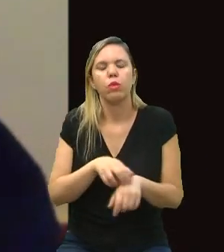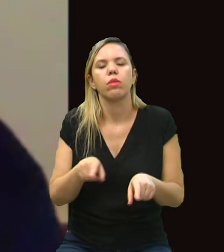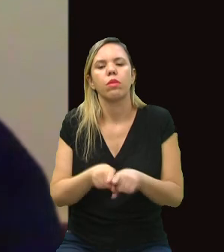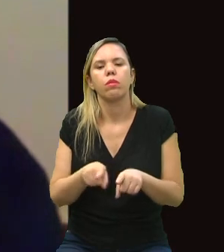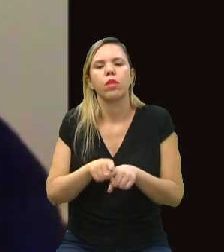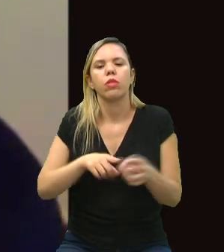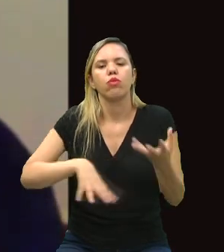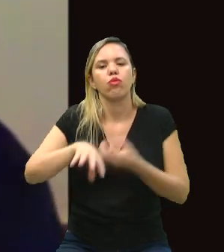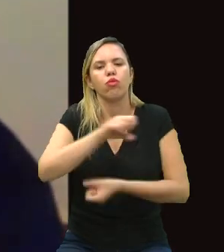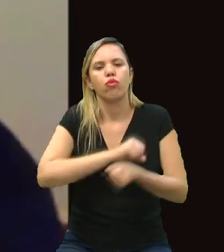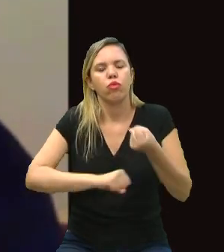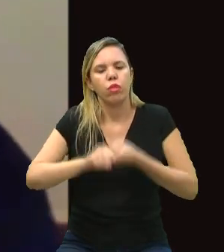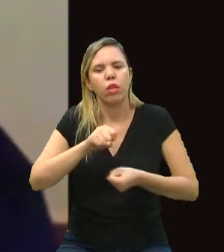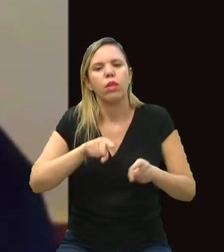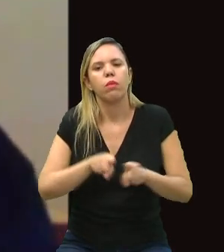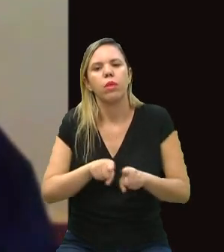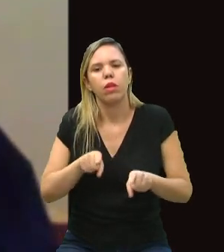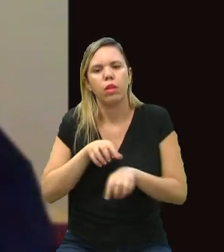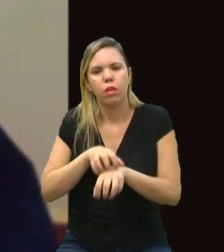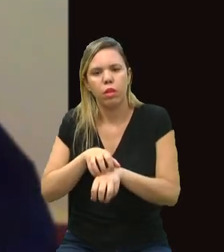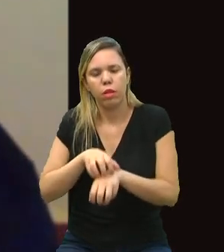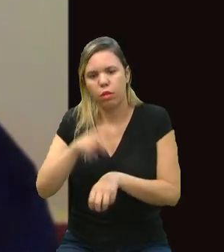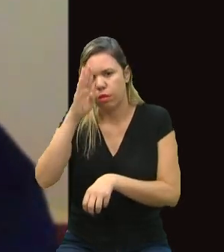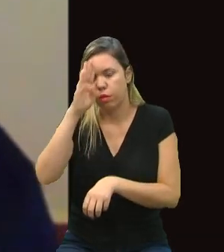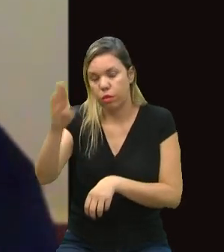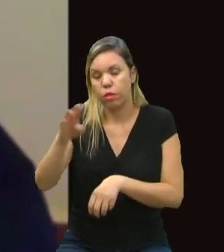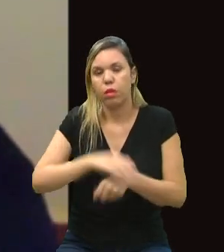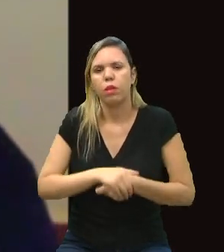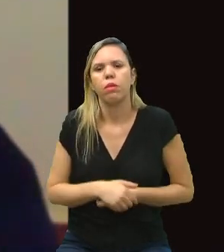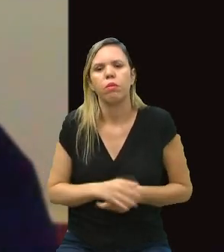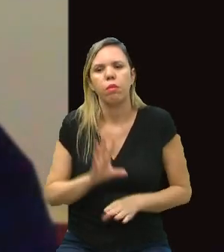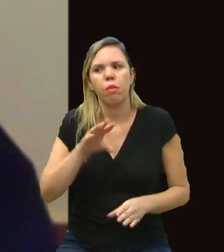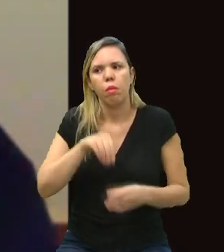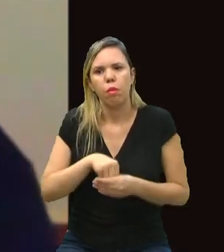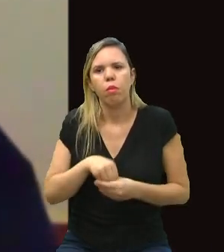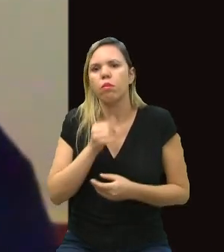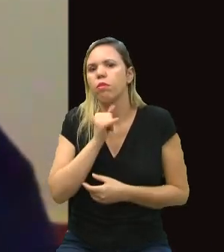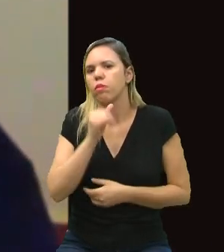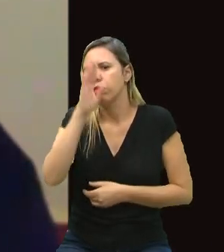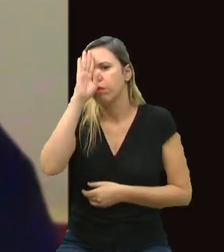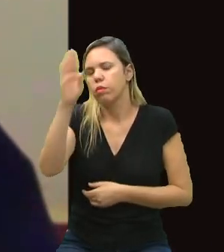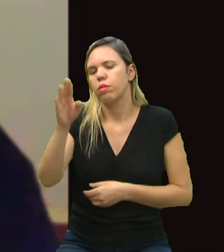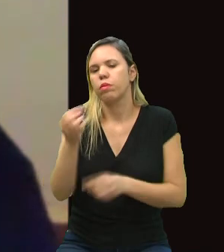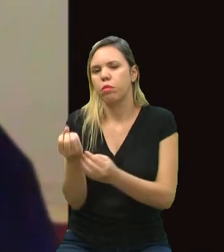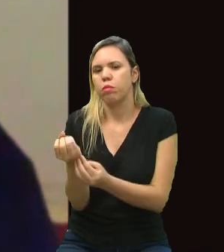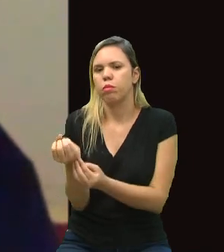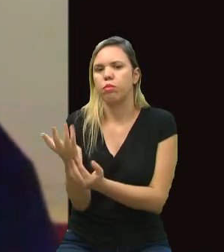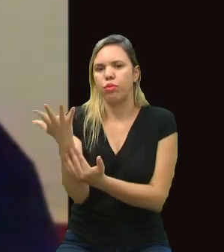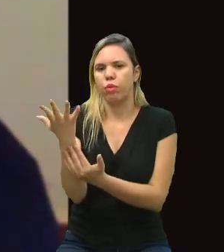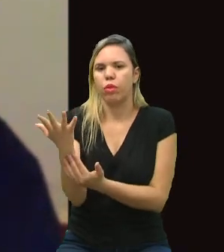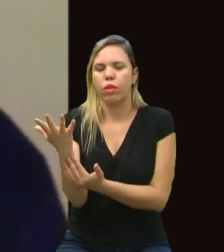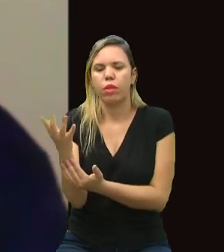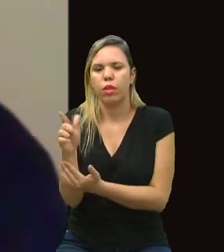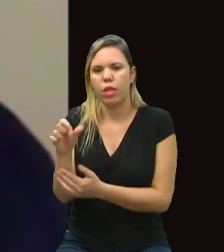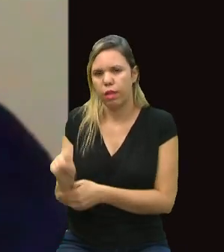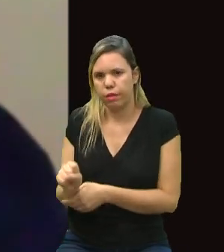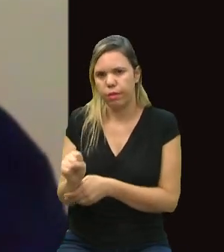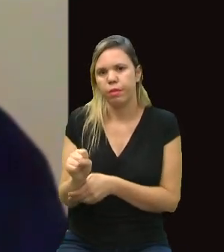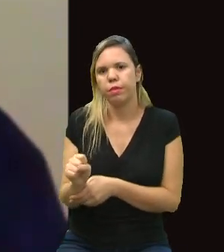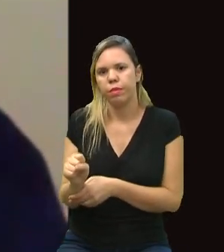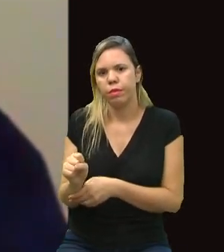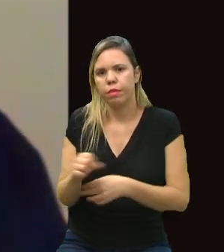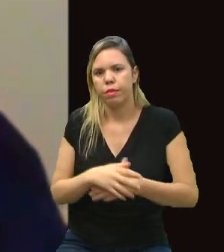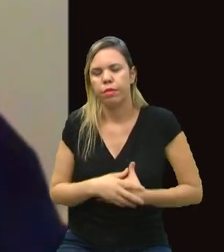porque o transporte é o principal, dentro do setor de energia, é o principal emissor, né, de gás de efeito estufa.